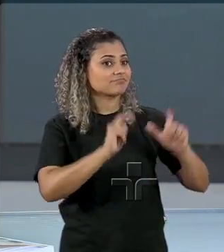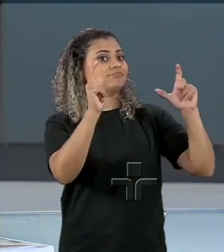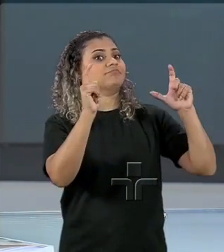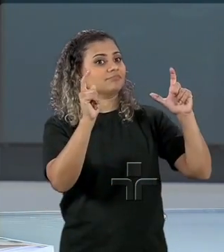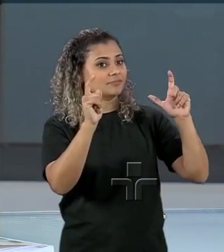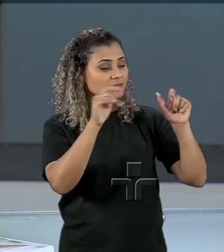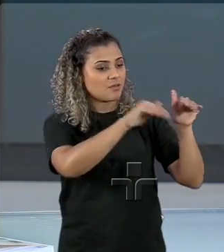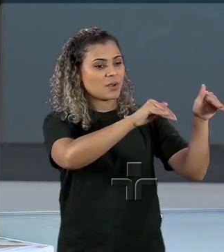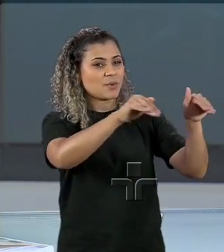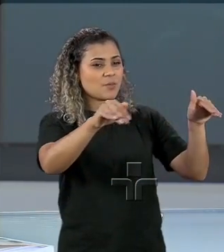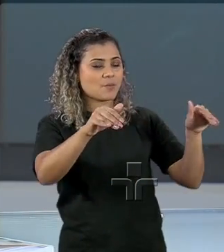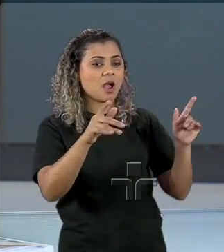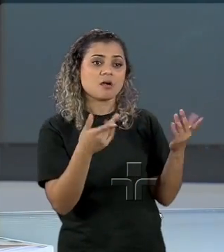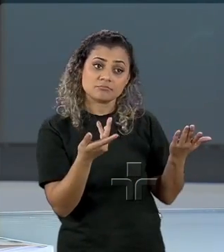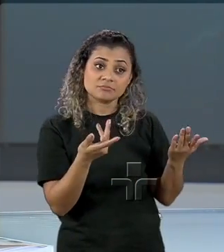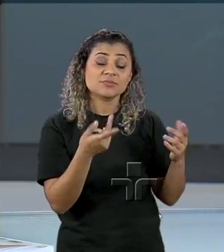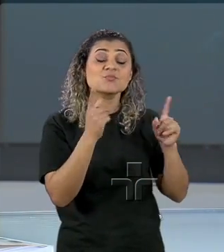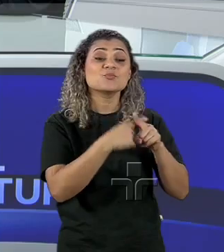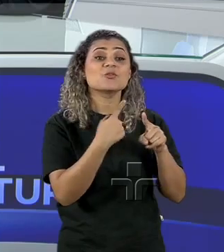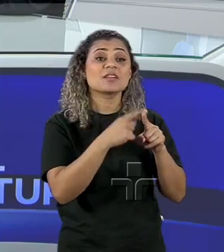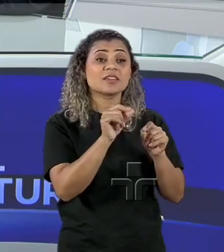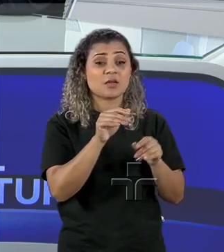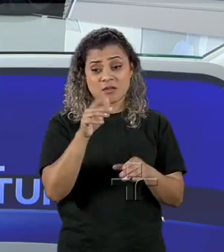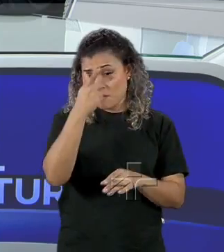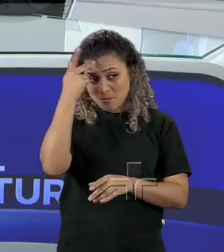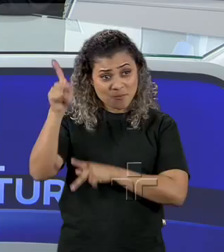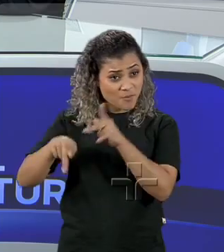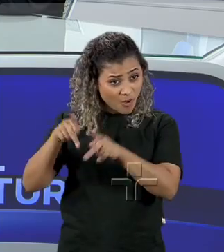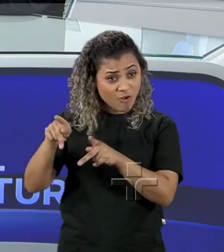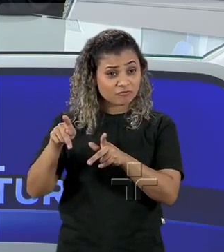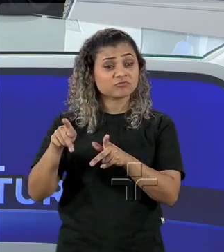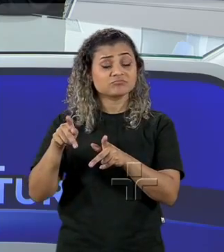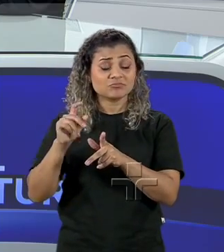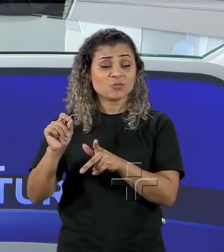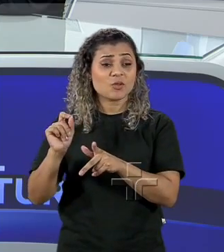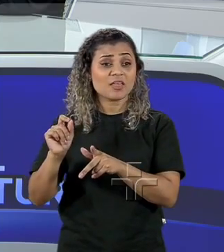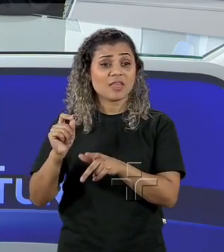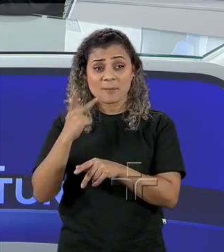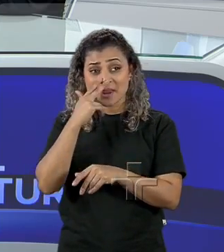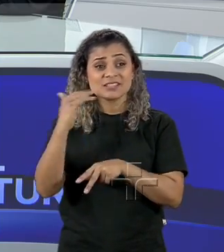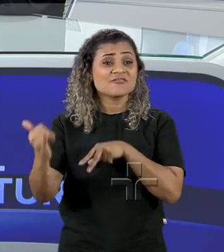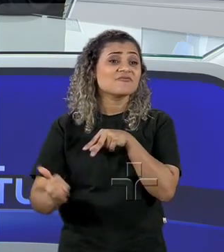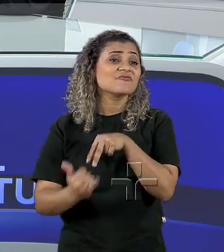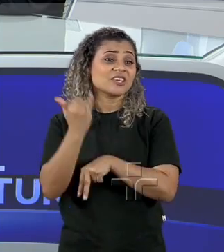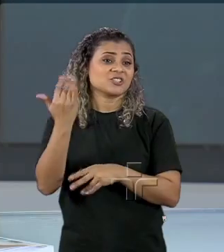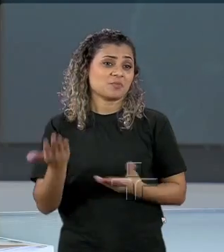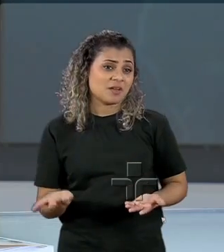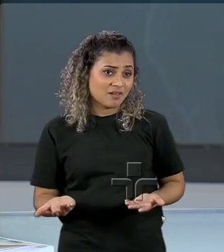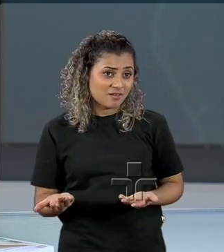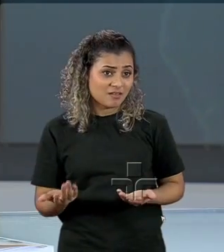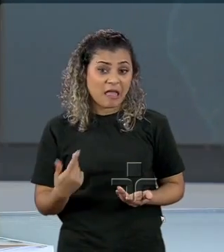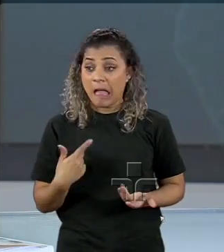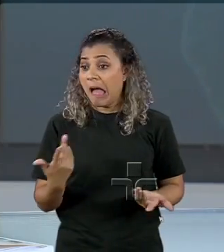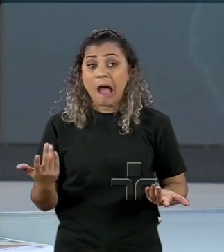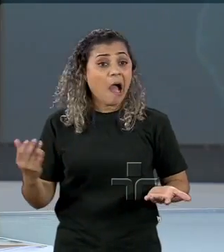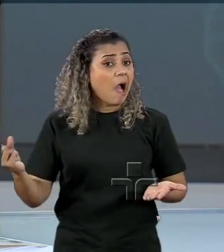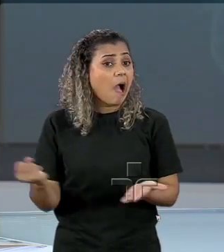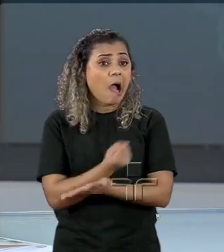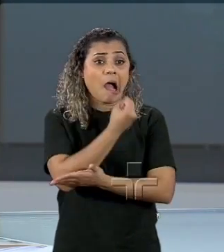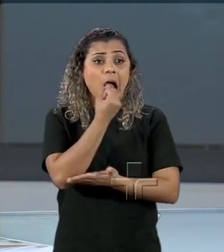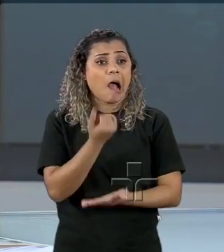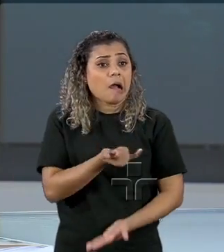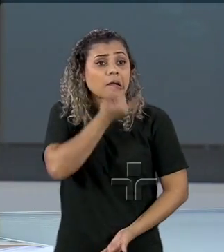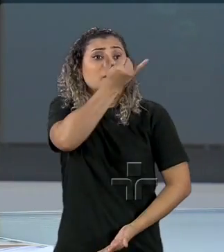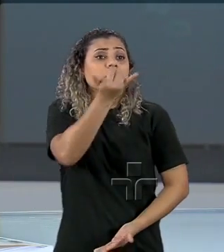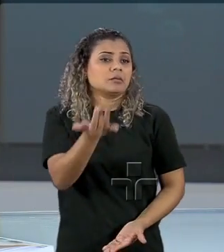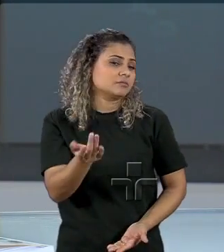no se enganar fará do eleitor, mais do que uma vítima, um cúmplice de sua própria desgraça.